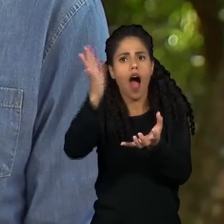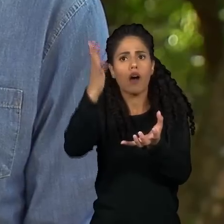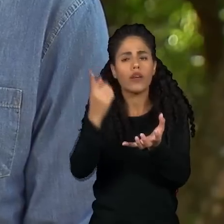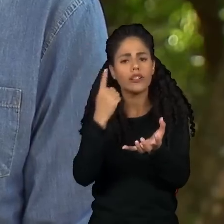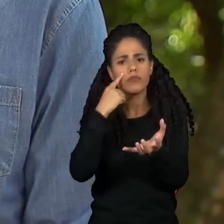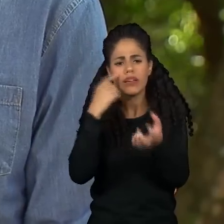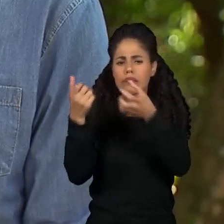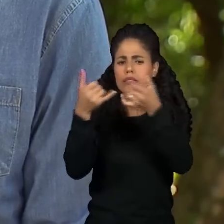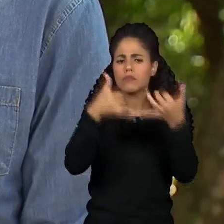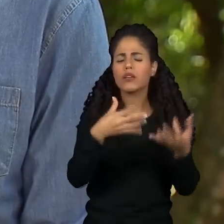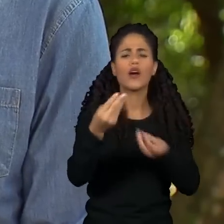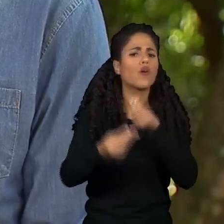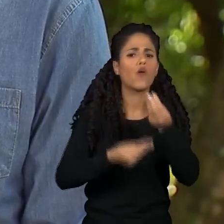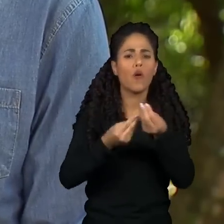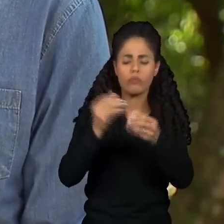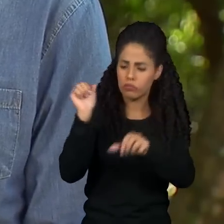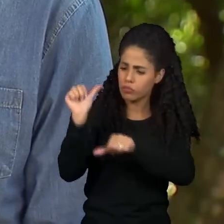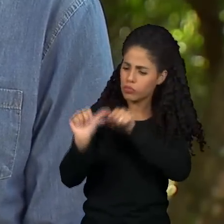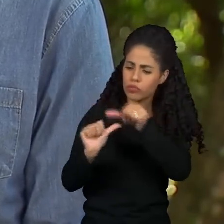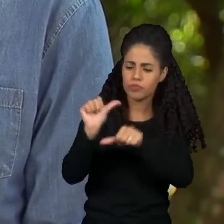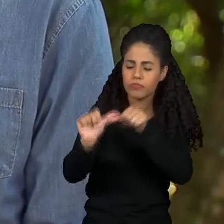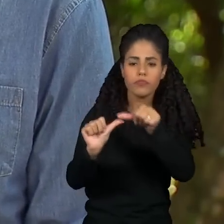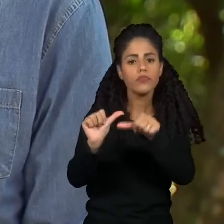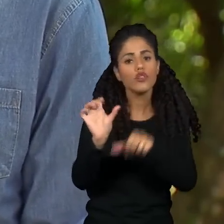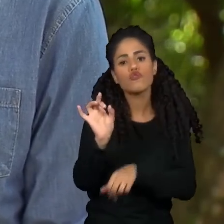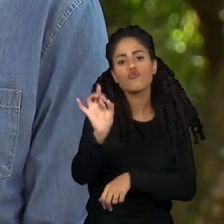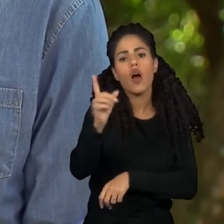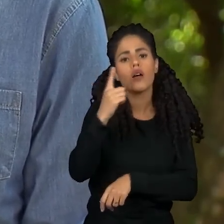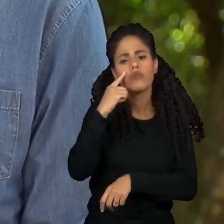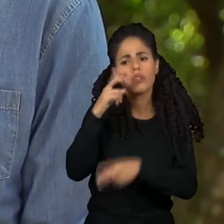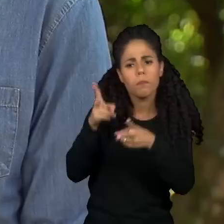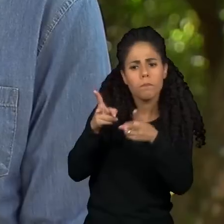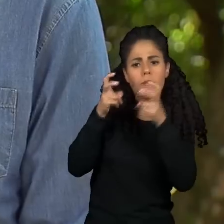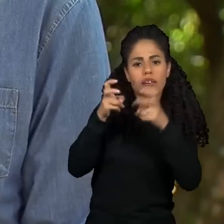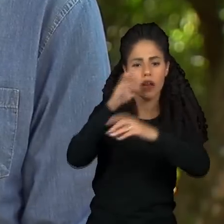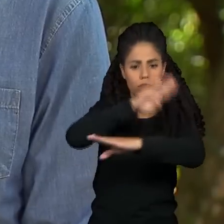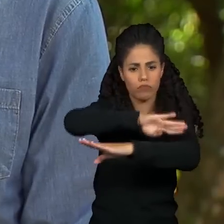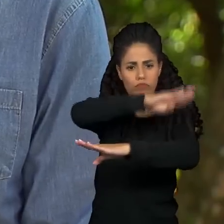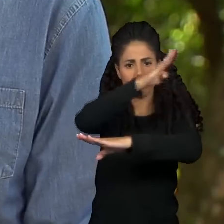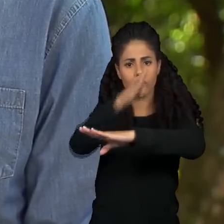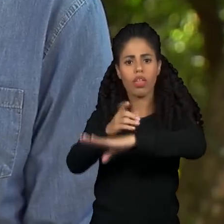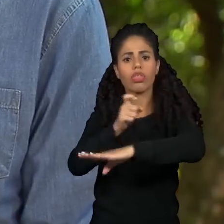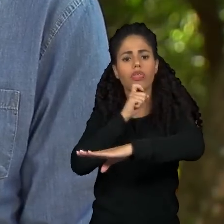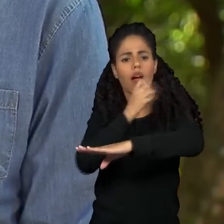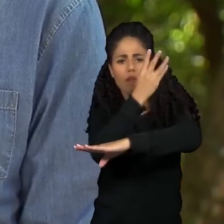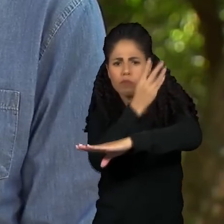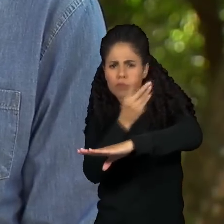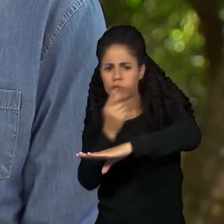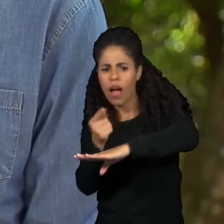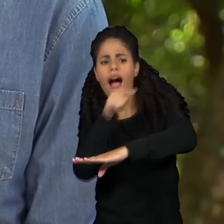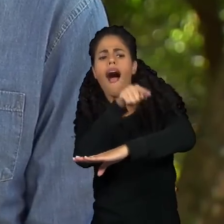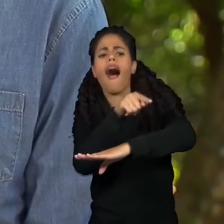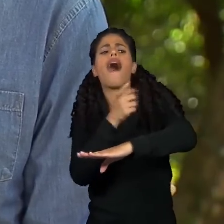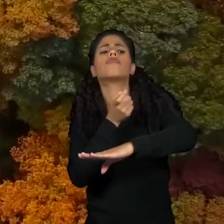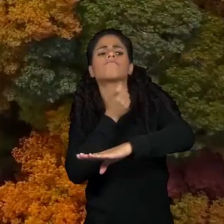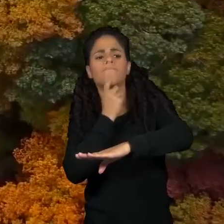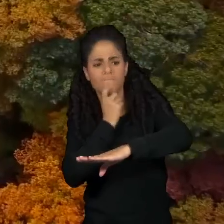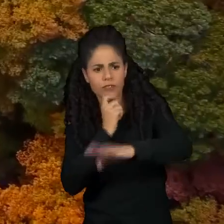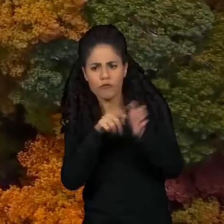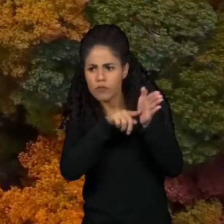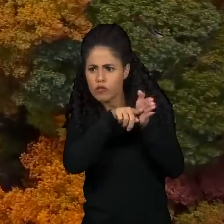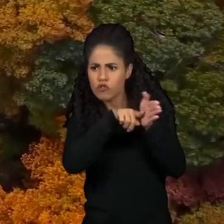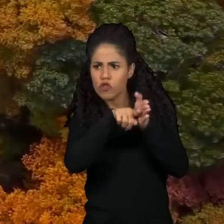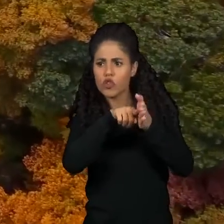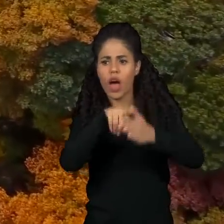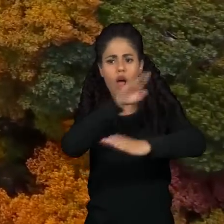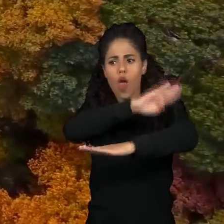Tentava-se explicar essa mudança apenas com a movimentação de água de geleira e eles tiveram a ideia de analisar a água que também vem do lençol